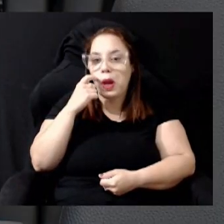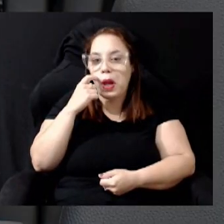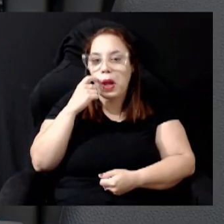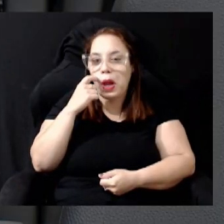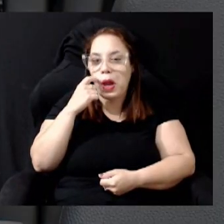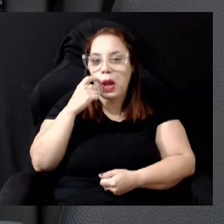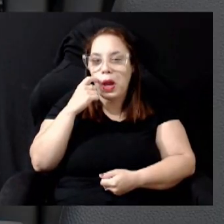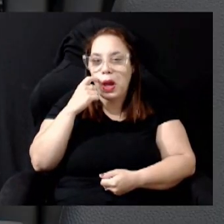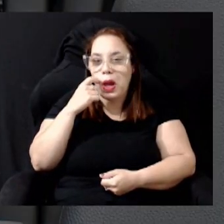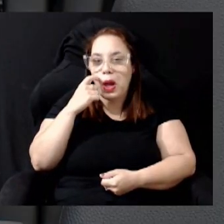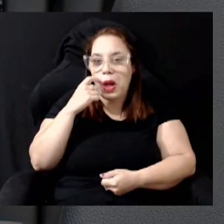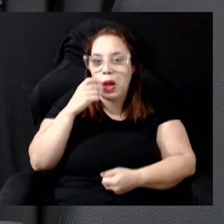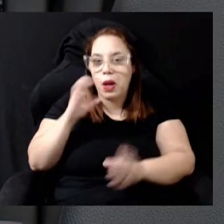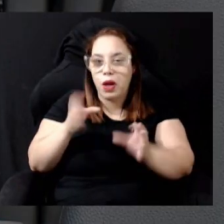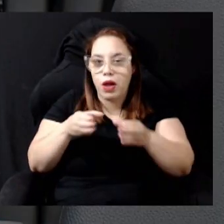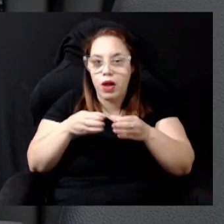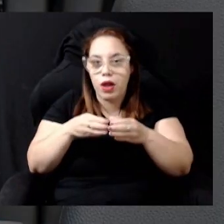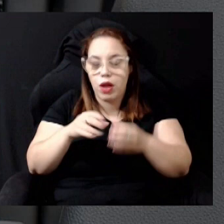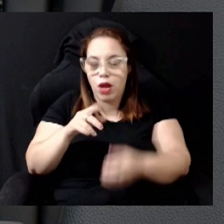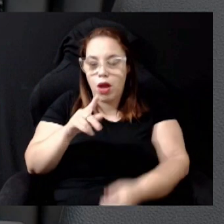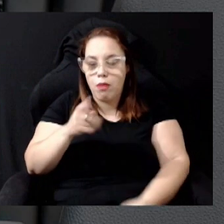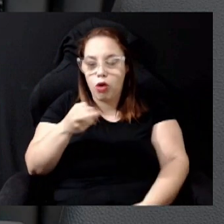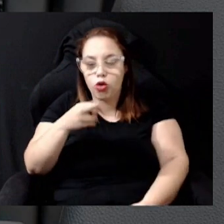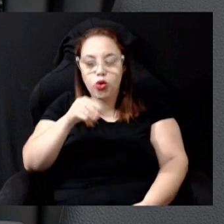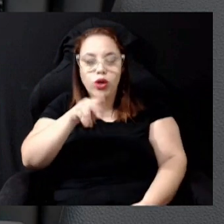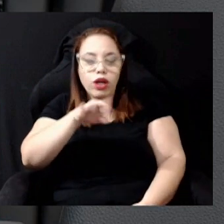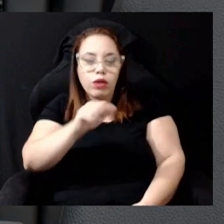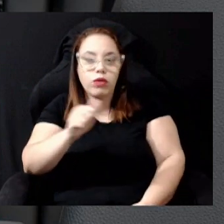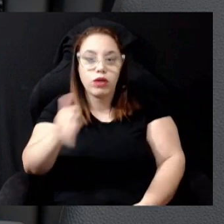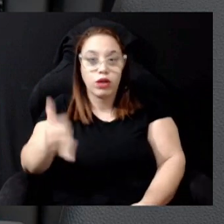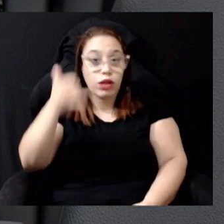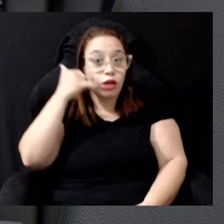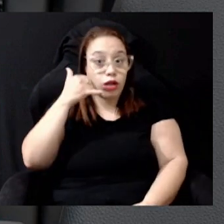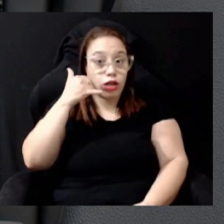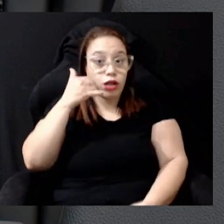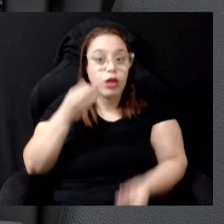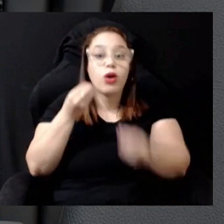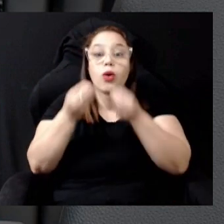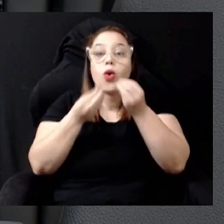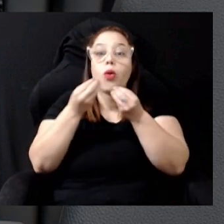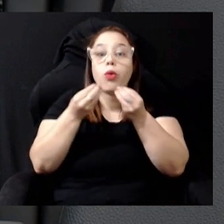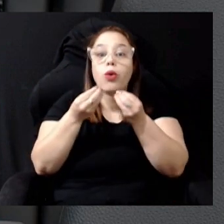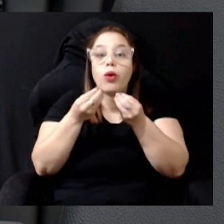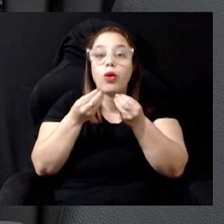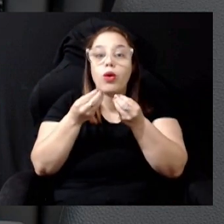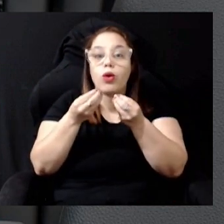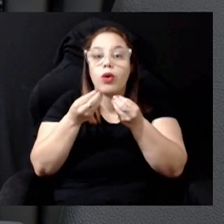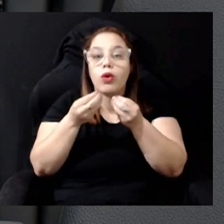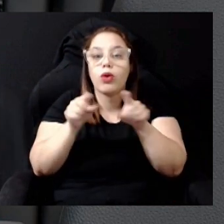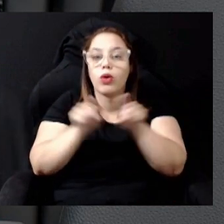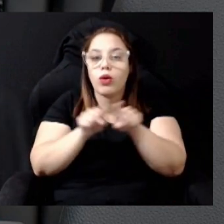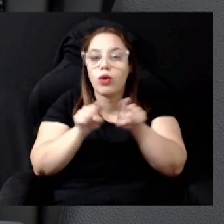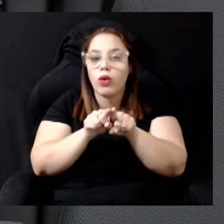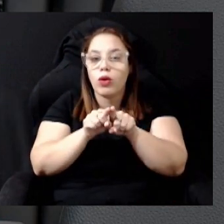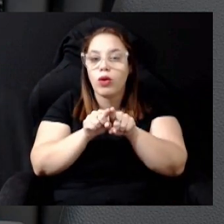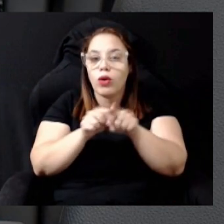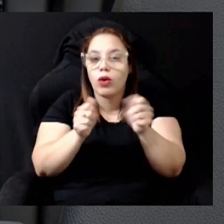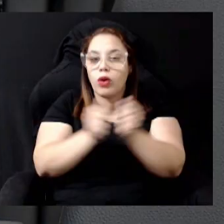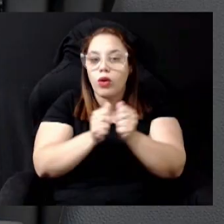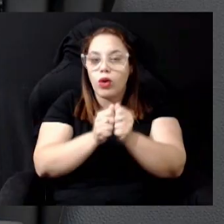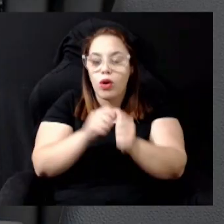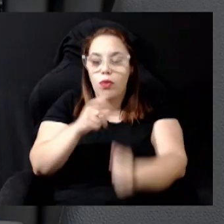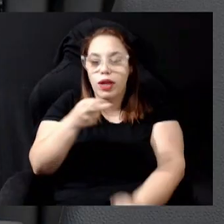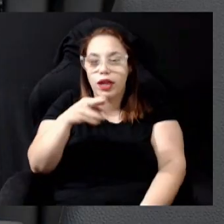ali da comunidade do Ipauçurama, eu já liguei para eles para saber como é que estava. Também ali nas proximidades do Pissarrão, no Jardim